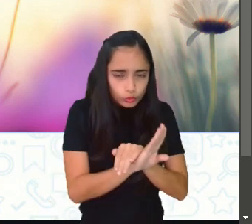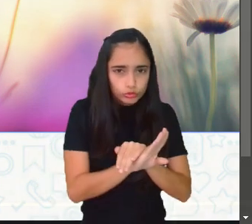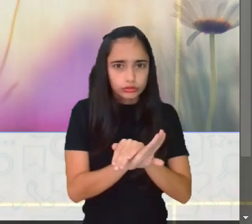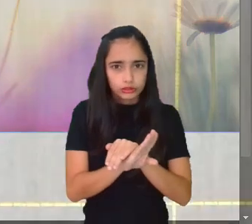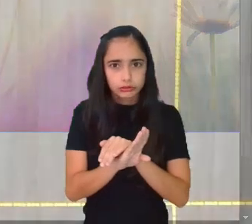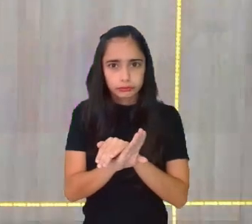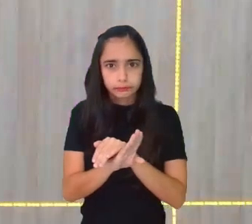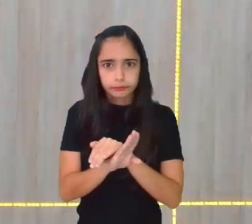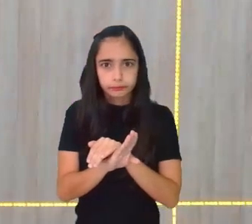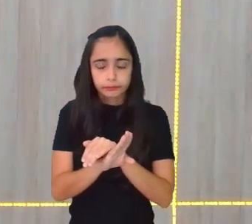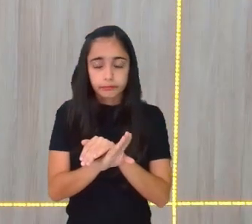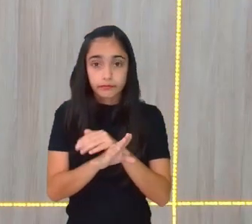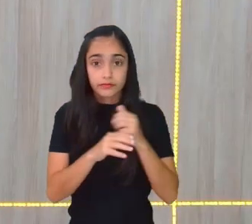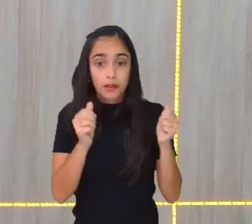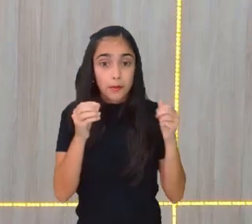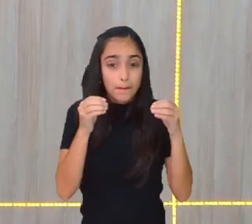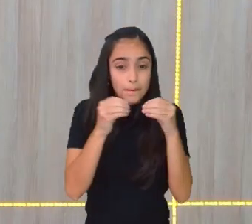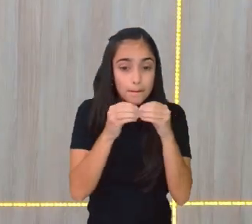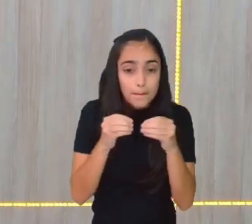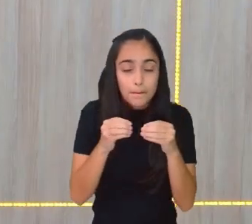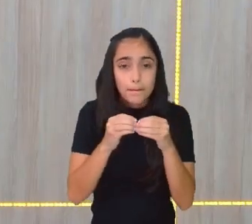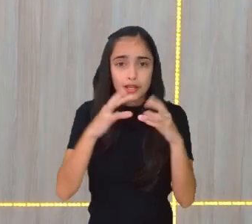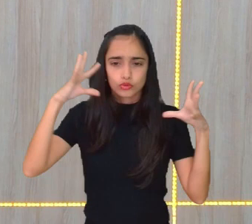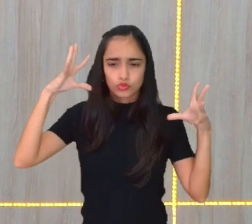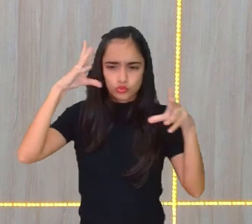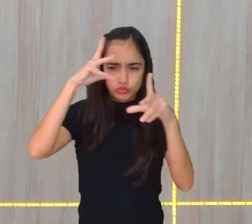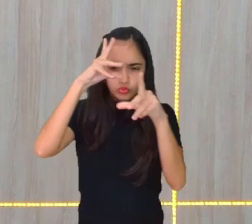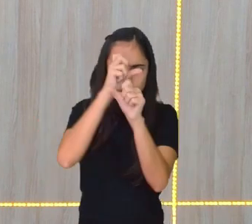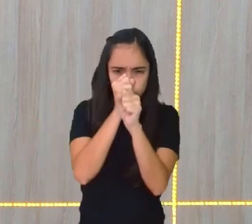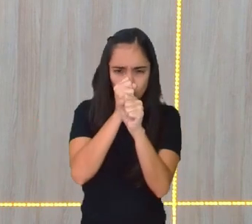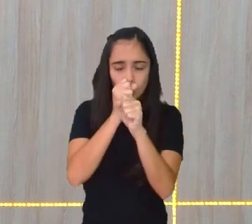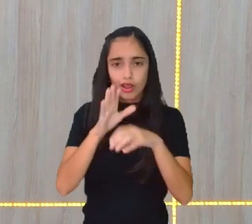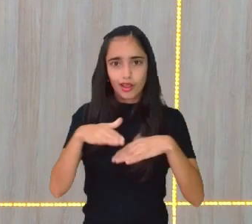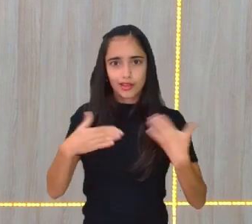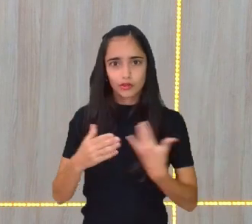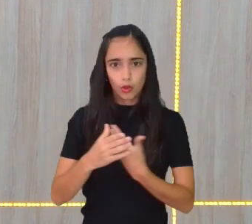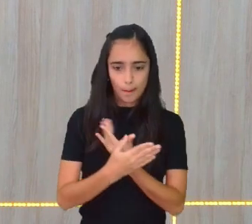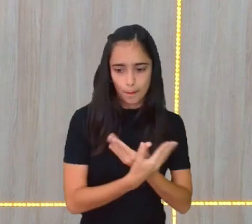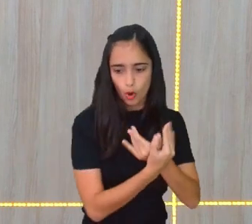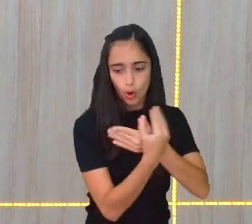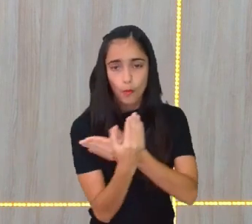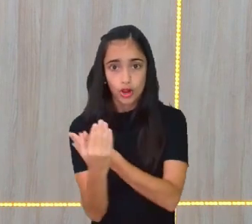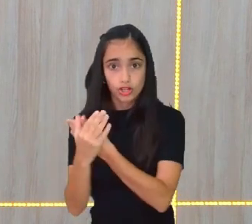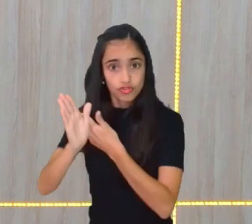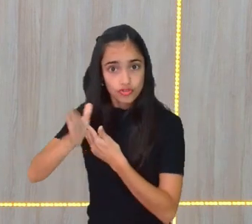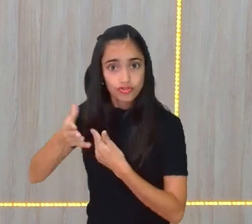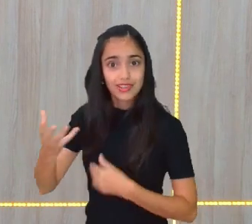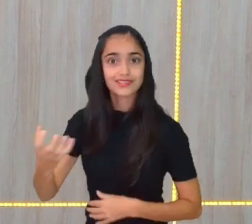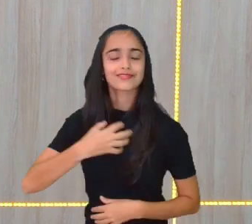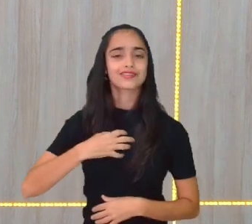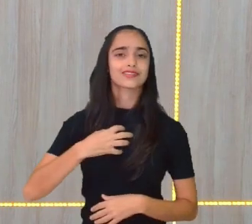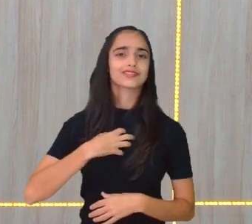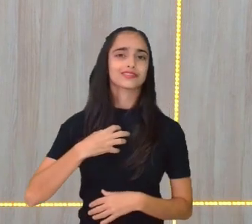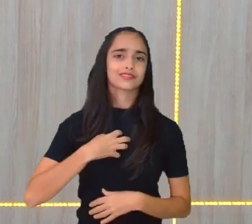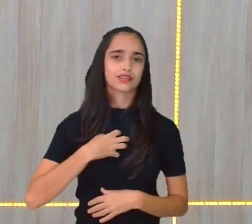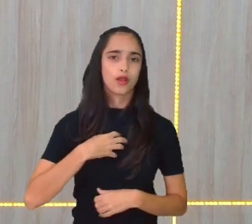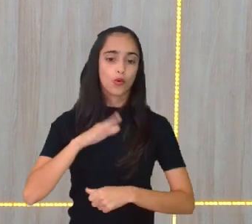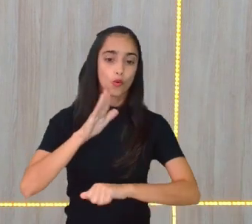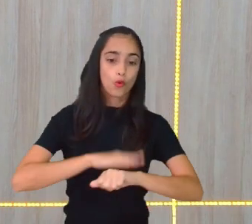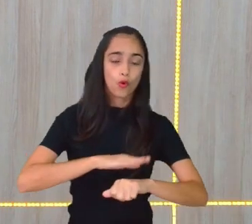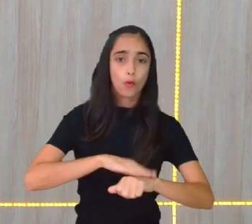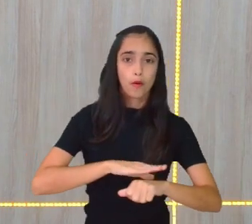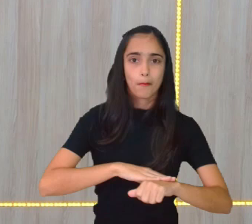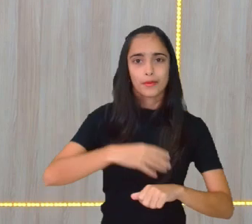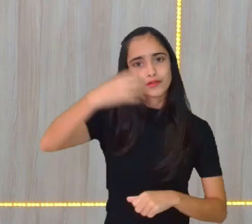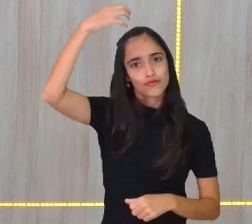que as borboletas elas já sentiam esse movimento da princesa de caça e tentavam antecipar. Então, assim que